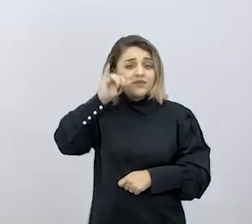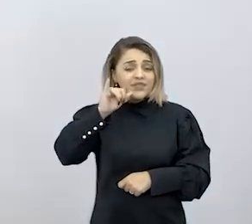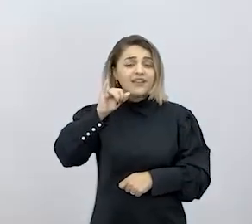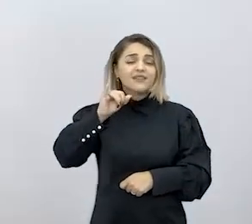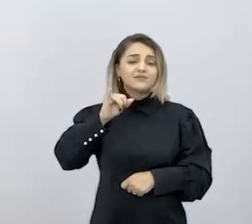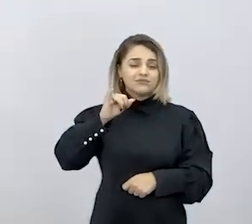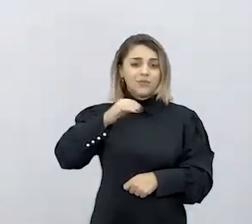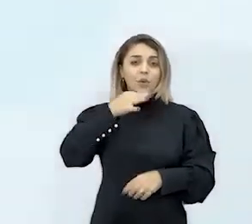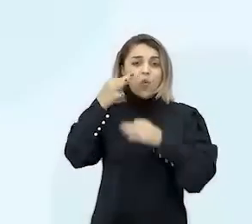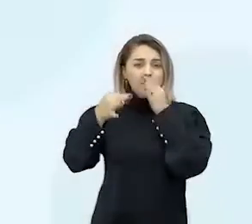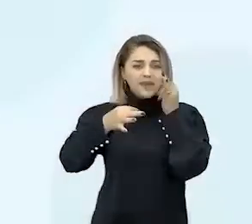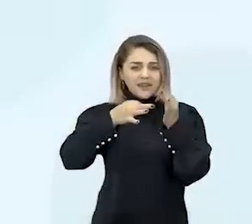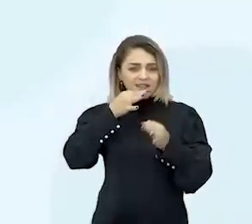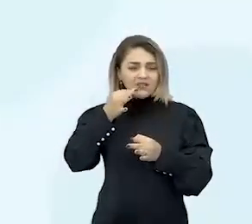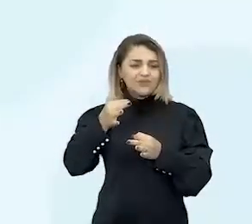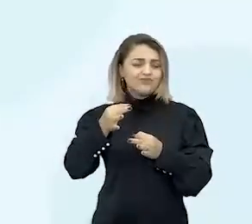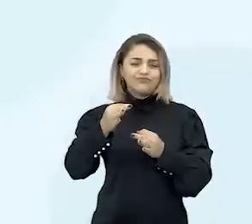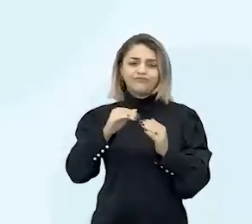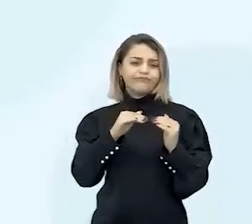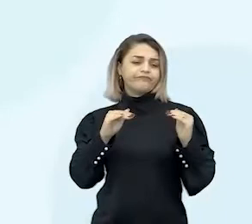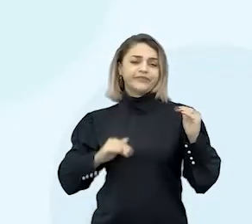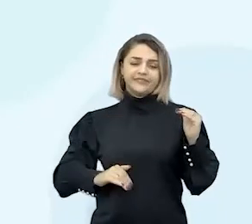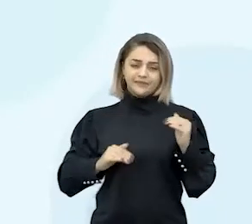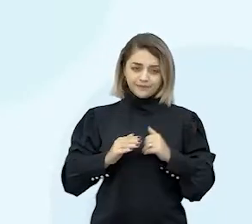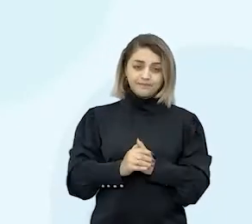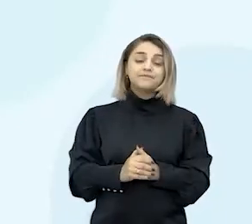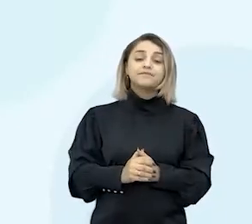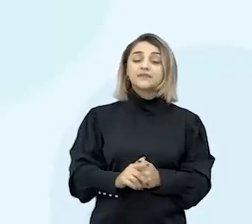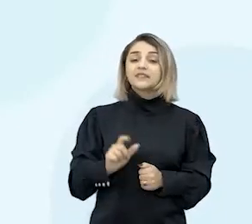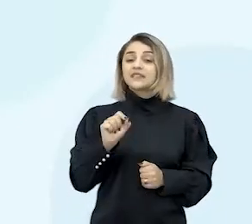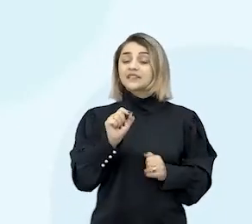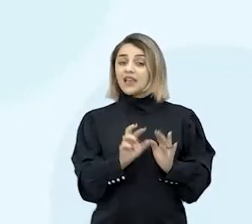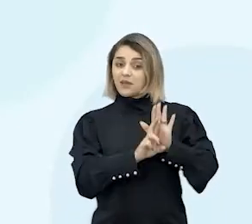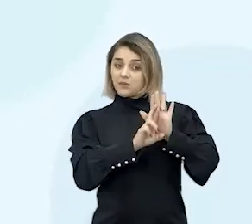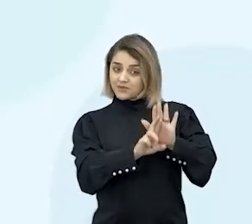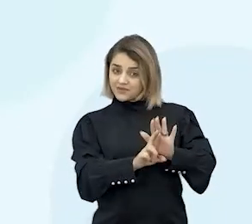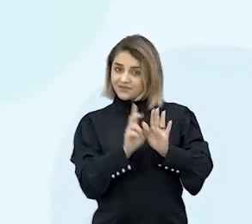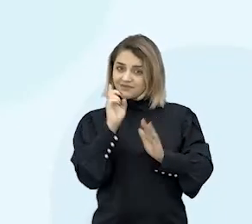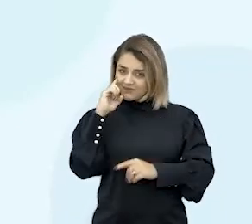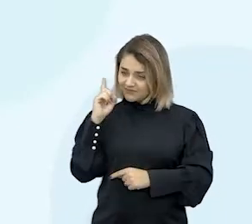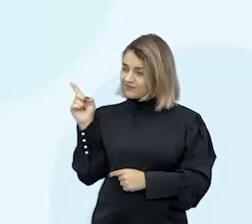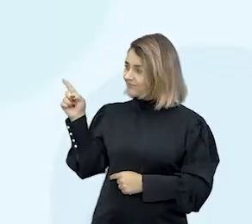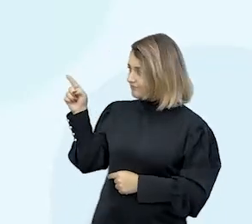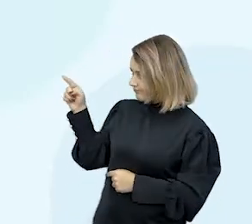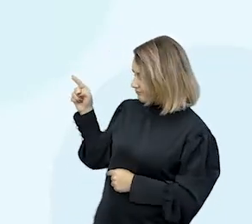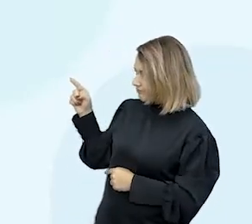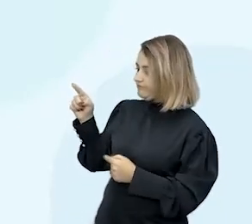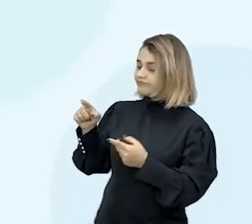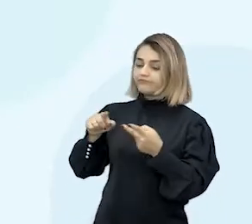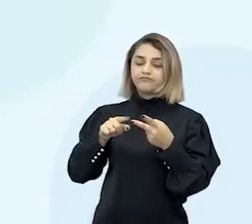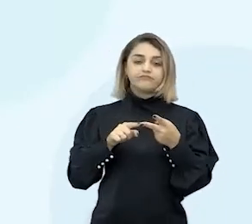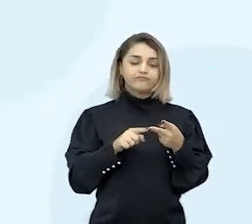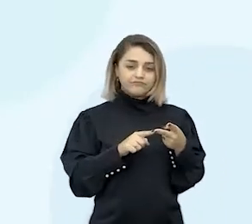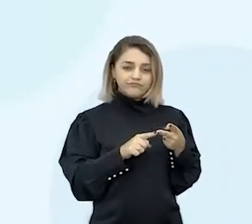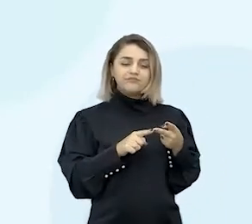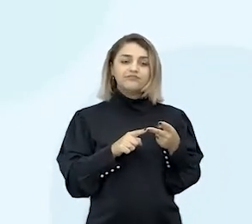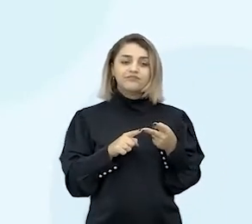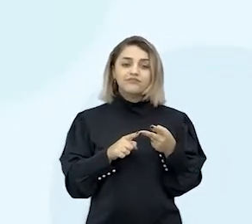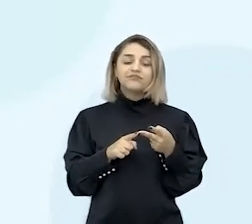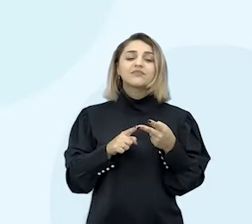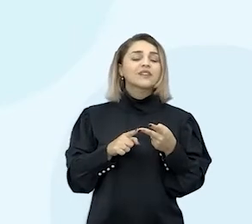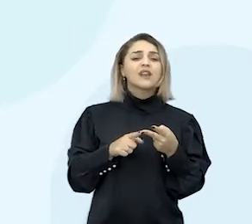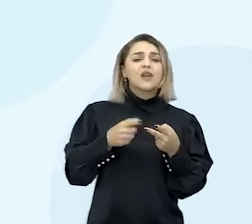Voltar nas perguntas, está na tela, a pergunta está na tela ainda. Quem representa, deixei para vocês, fugimos da resposta. Quem representa com vocês.